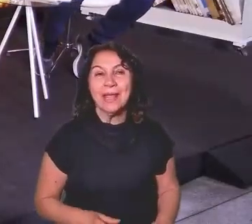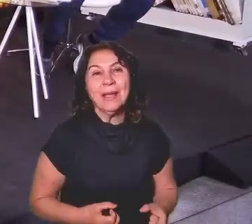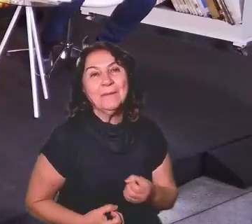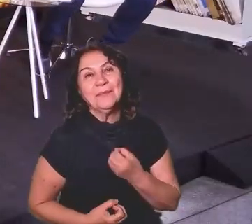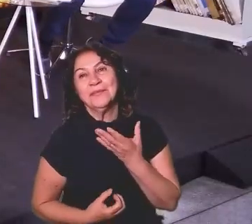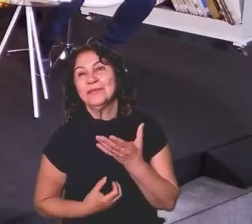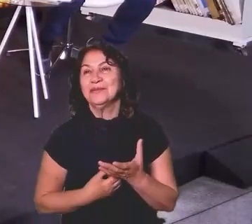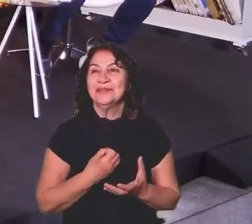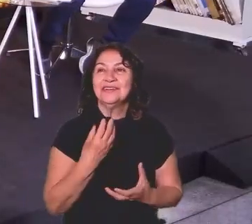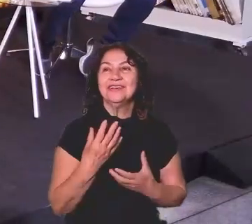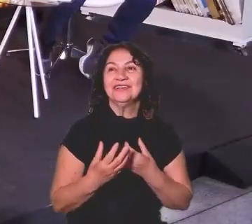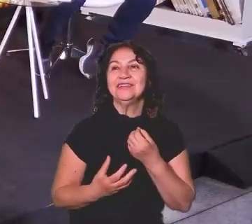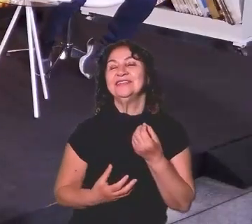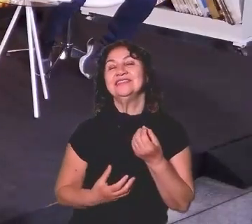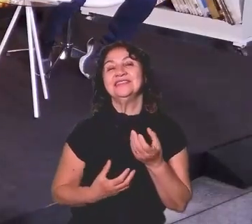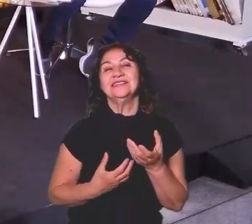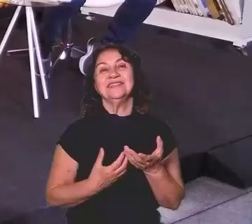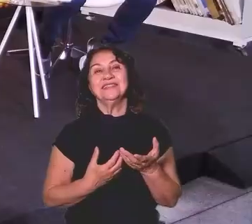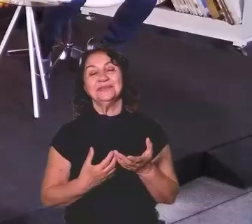Poesia.